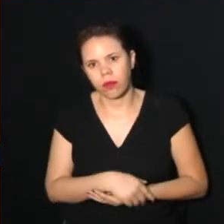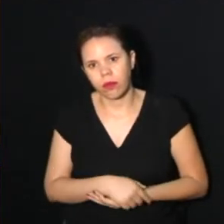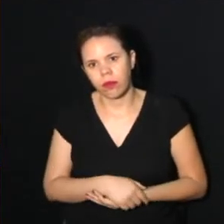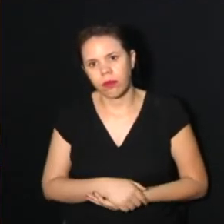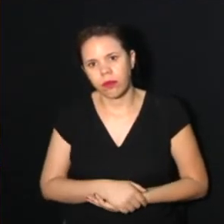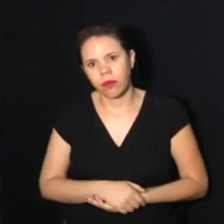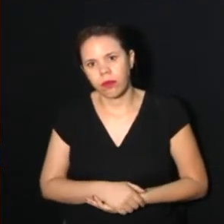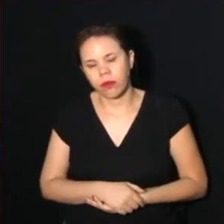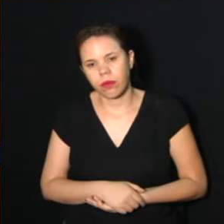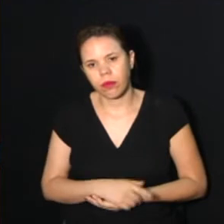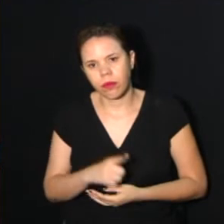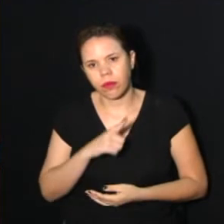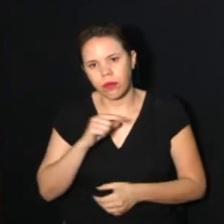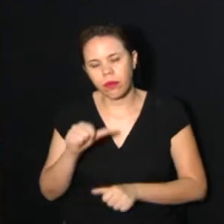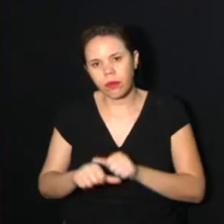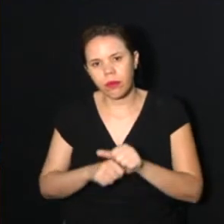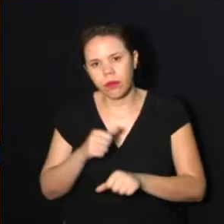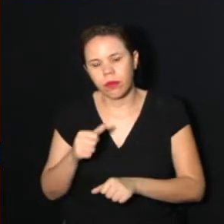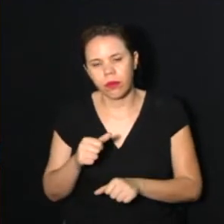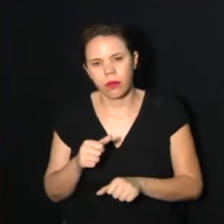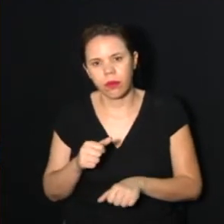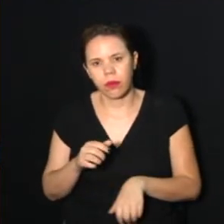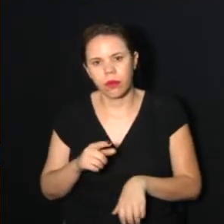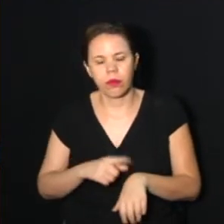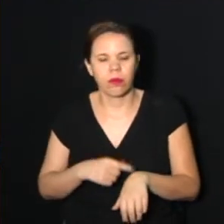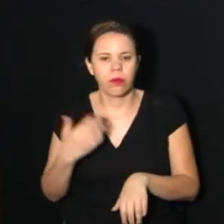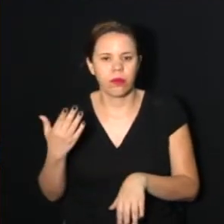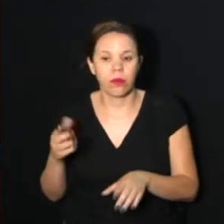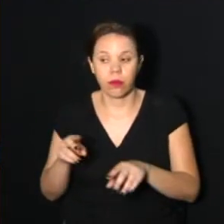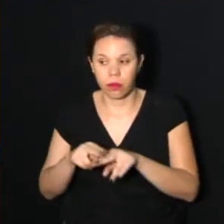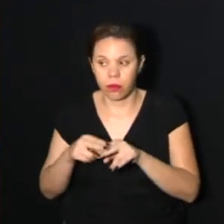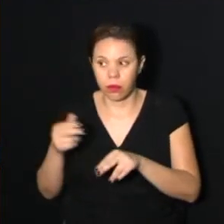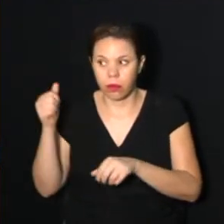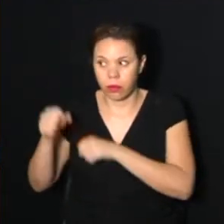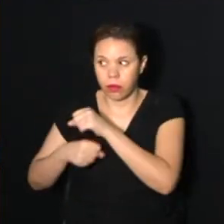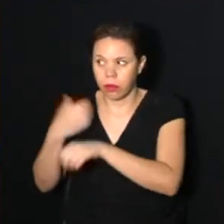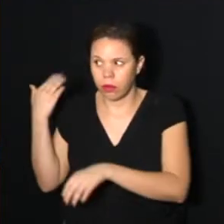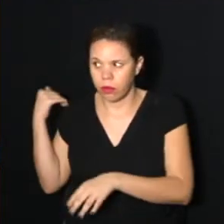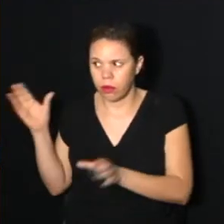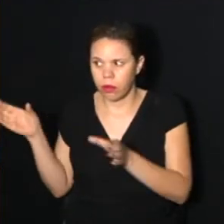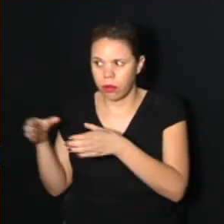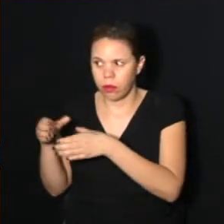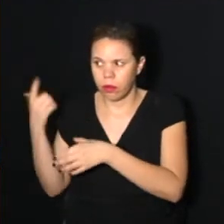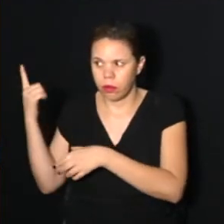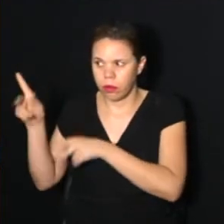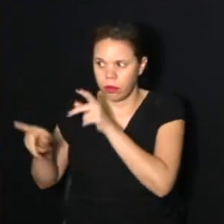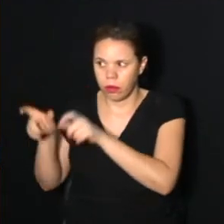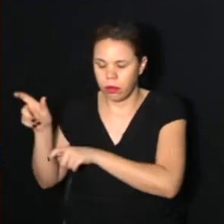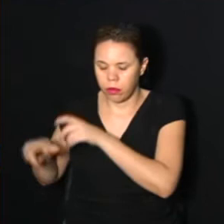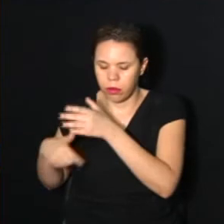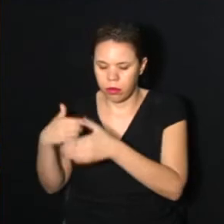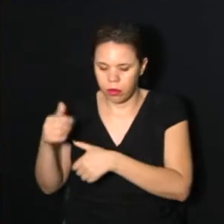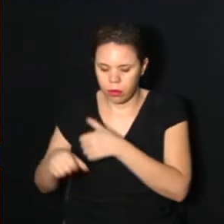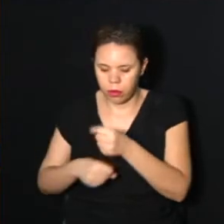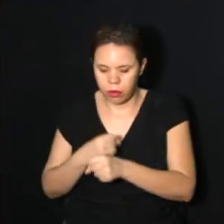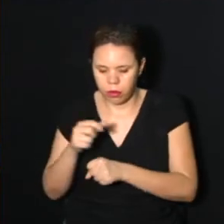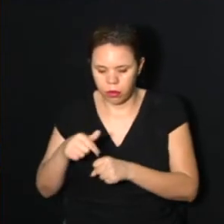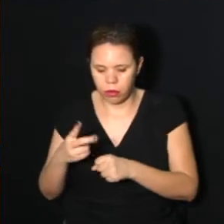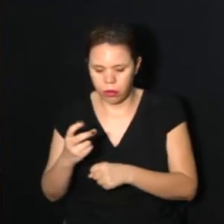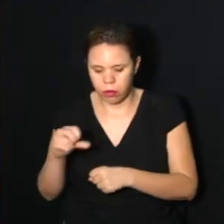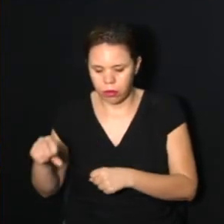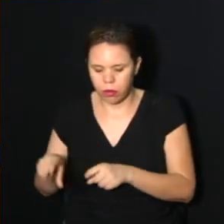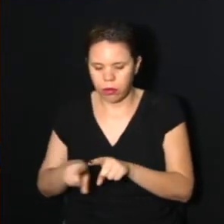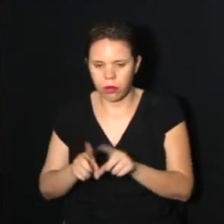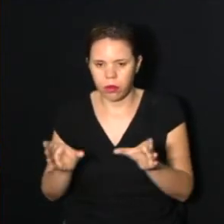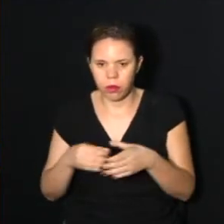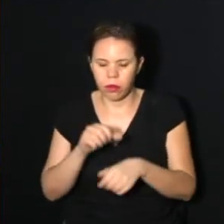havia sido mudado por ocasião da mudança de comissão, eu não falei errado. apenas não foi a